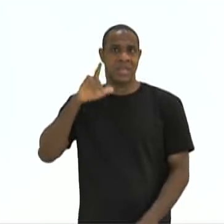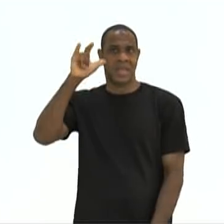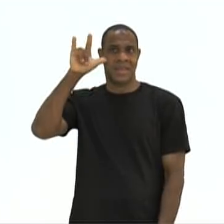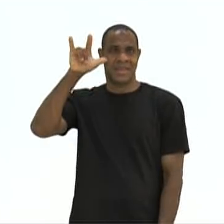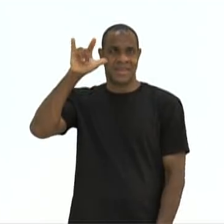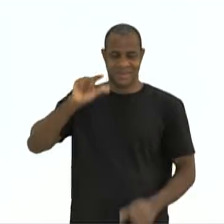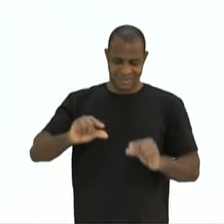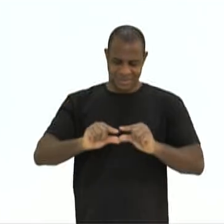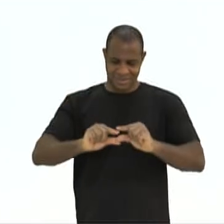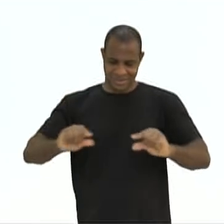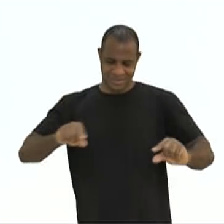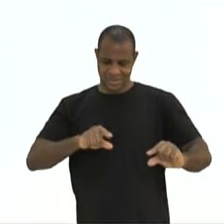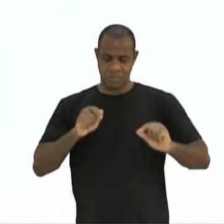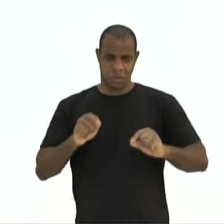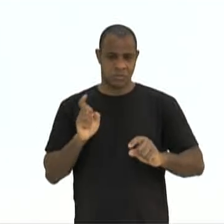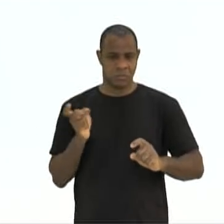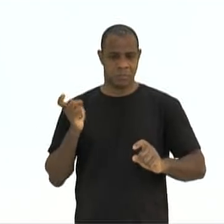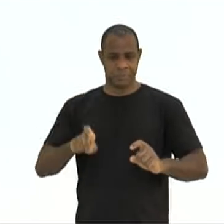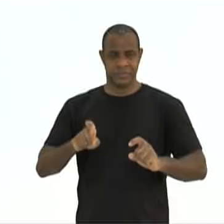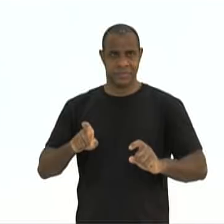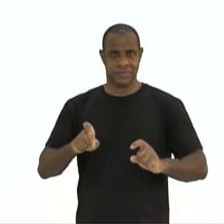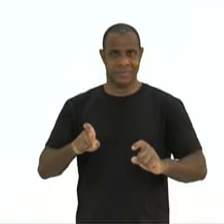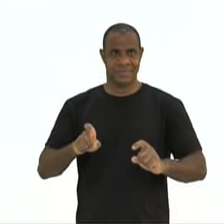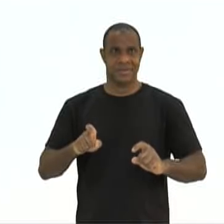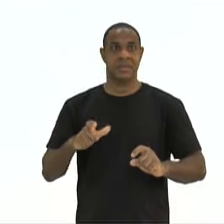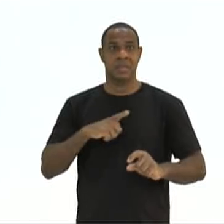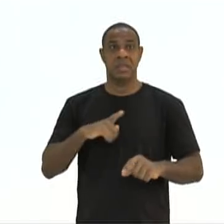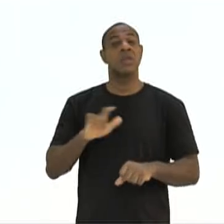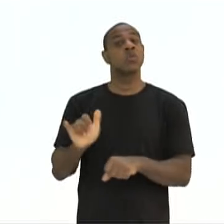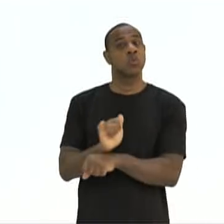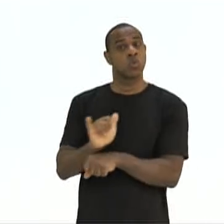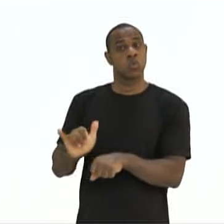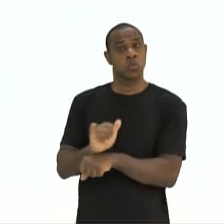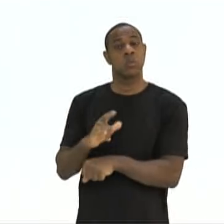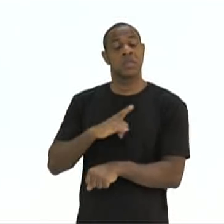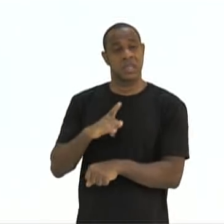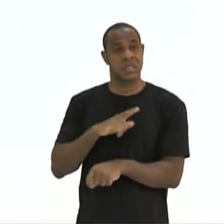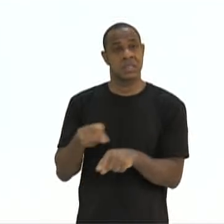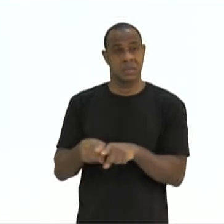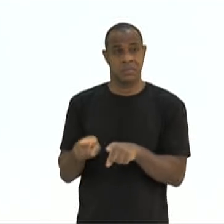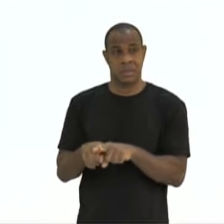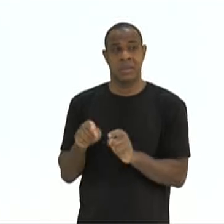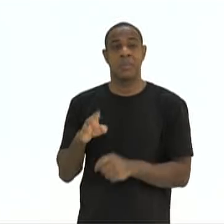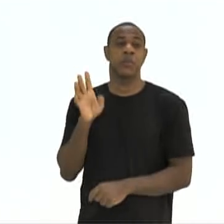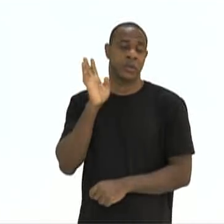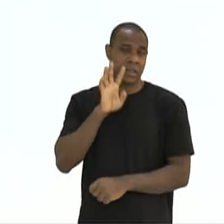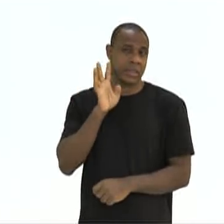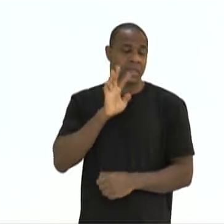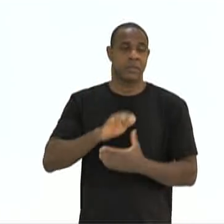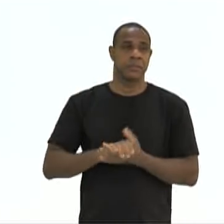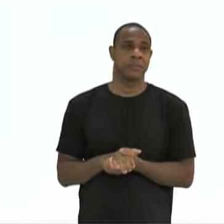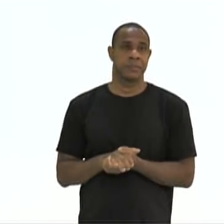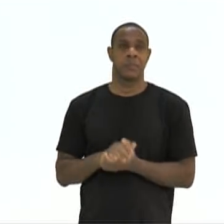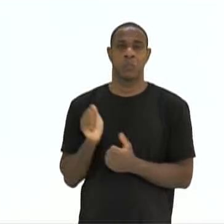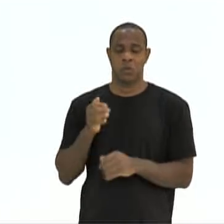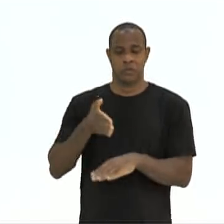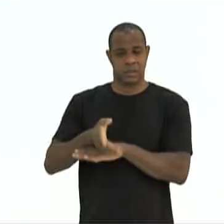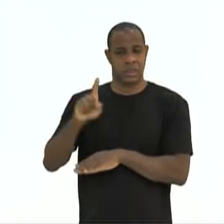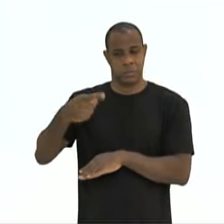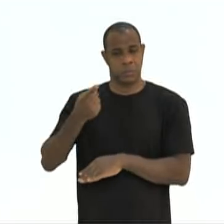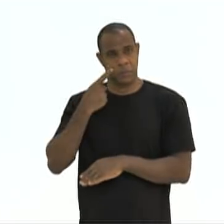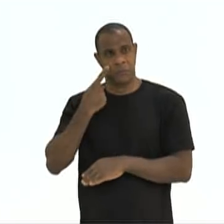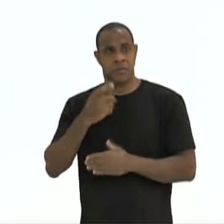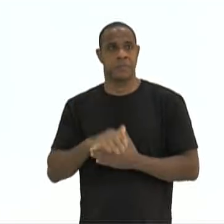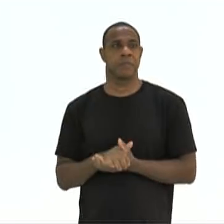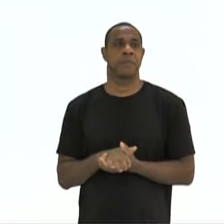clicar, você pode conhecer. No YouTube tem todas essas coreografias, é muito legal. Então vamos conhecer um pouquinho dele. Andrei